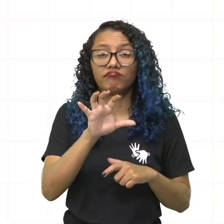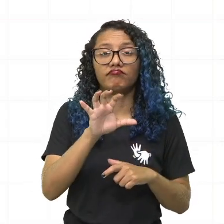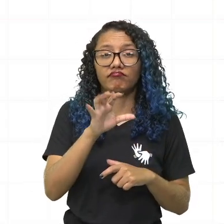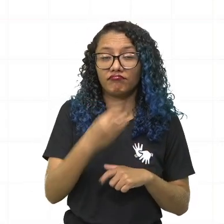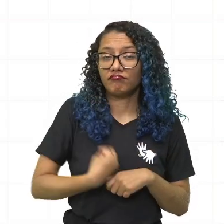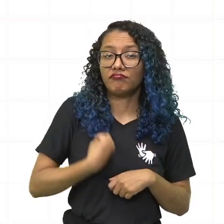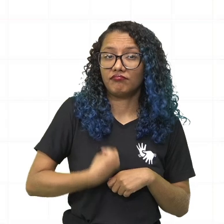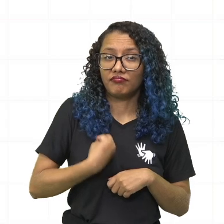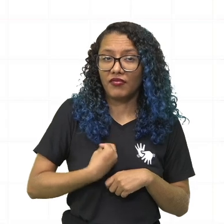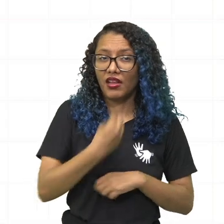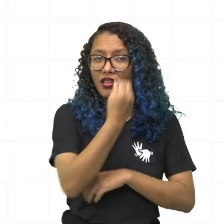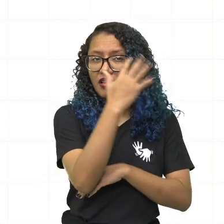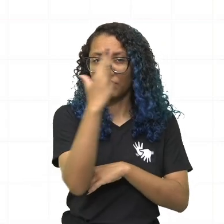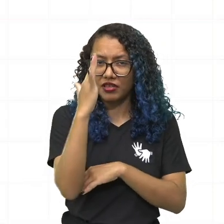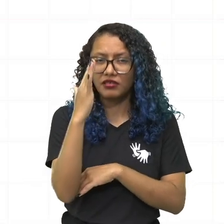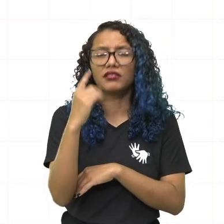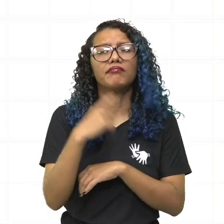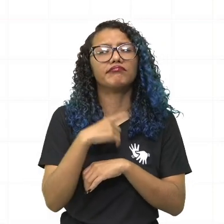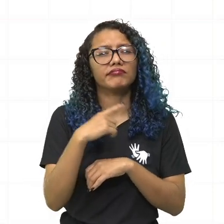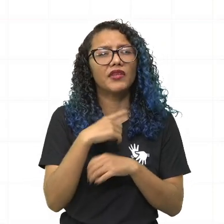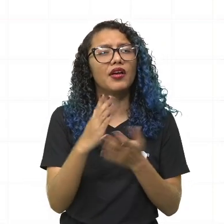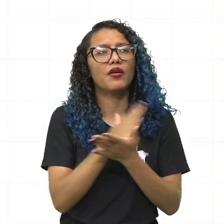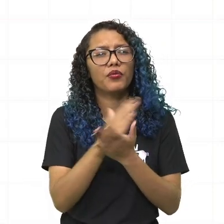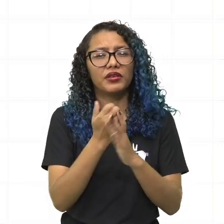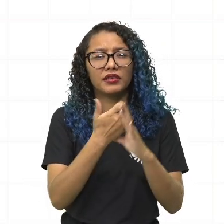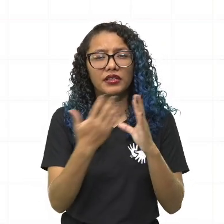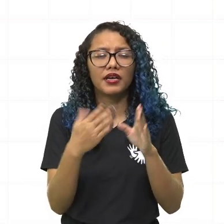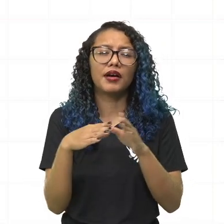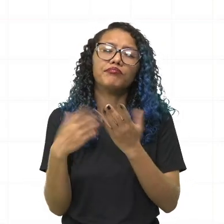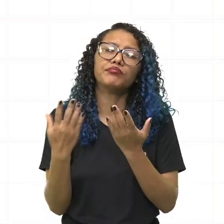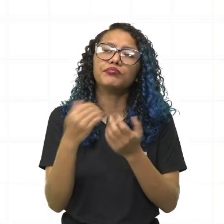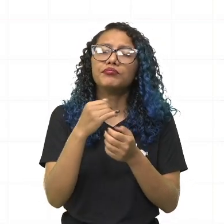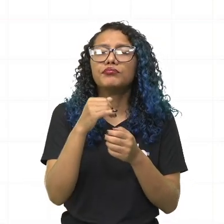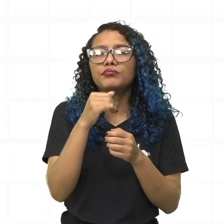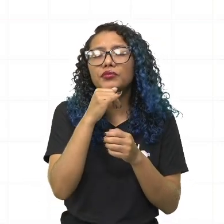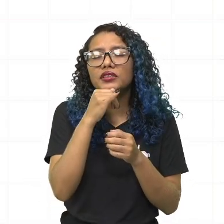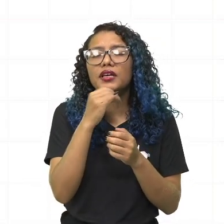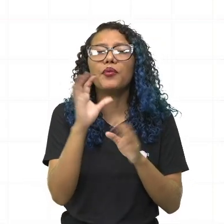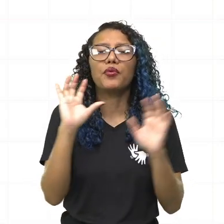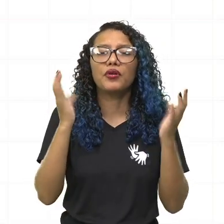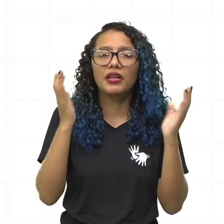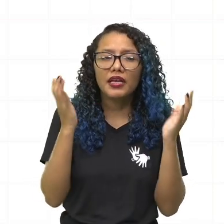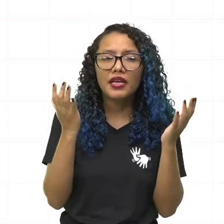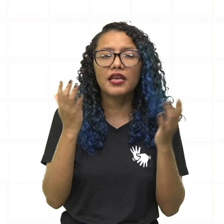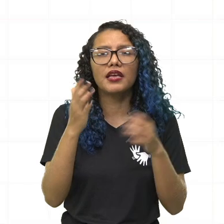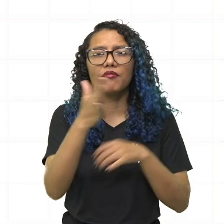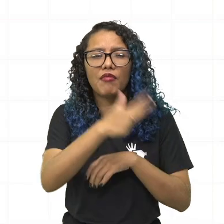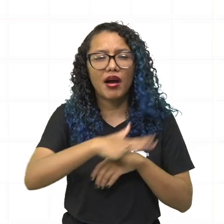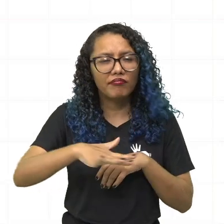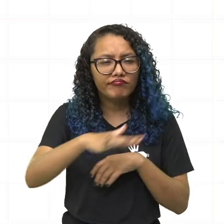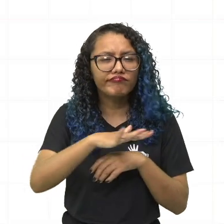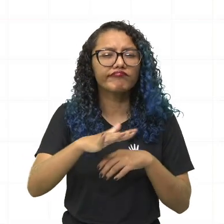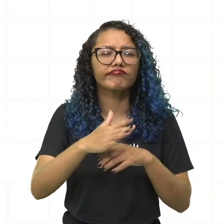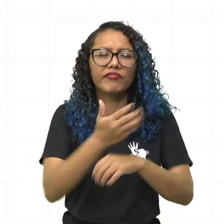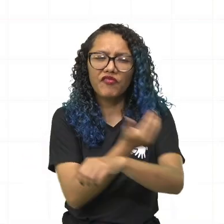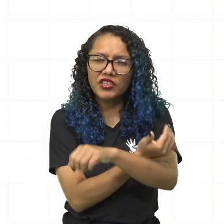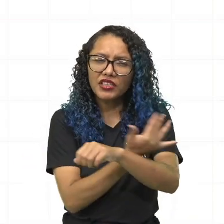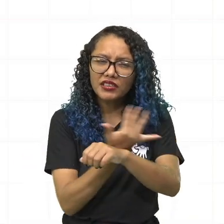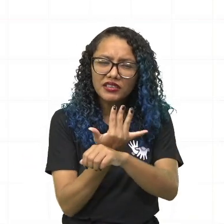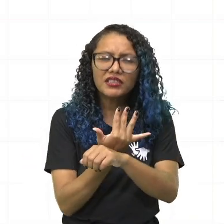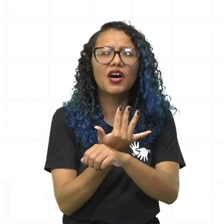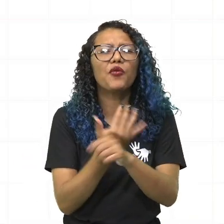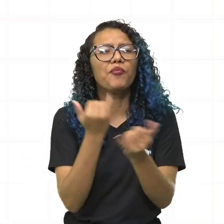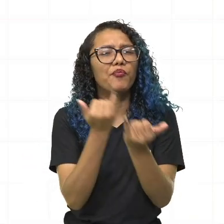da área onde a gente vive tem situações ali onde o clima vai ter áreas com clima parecido, com vegetação parecida,